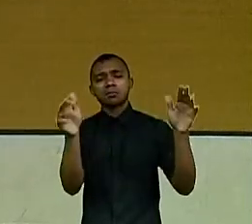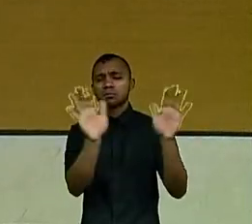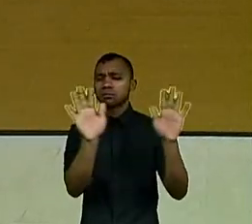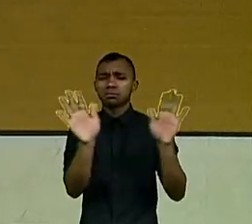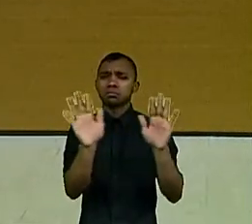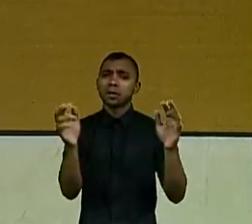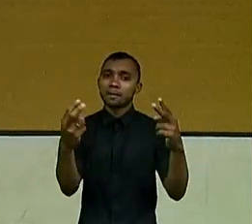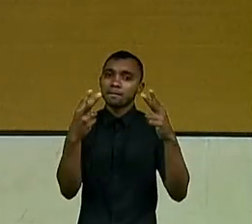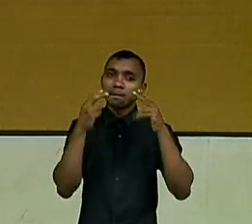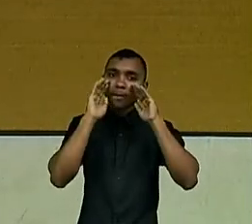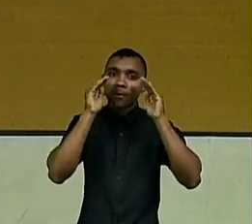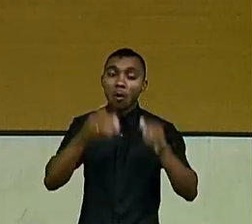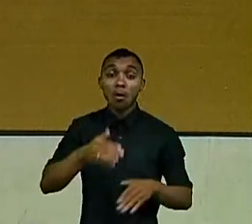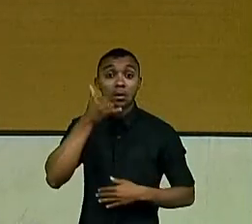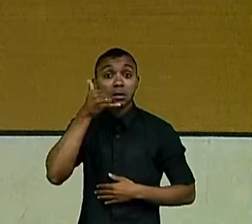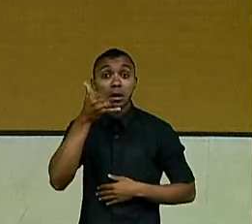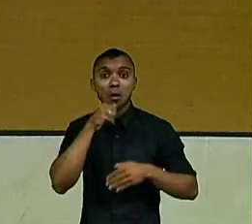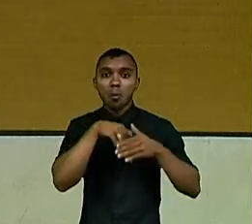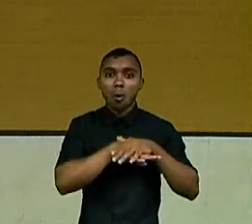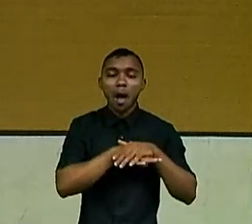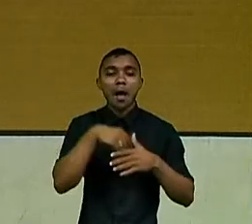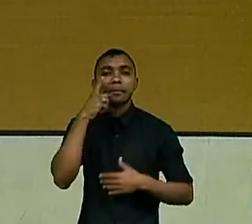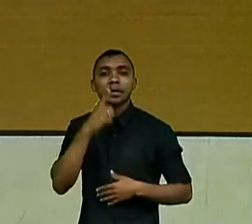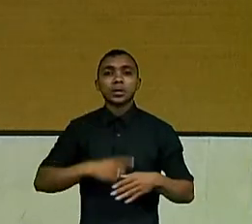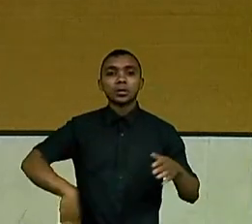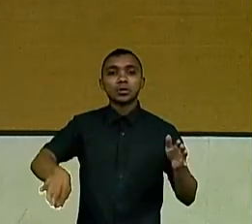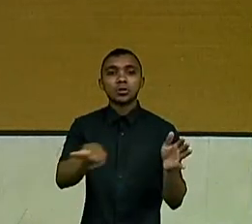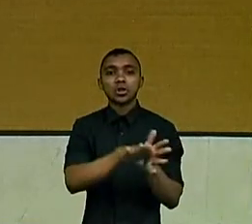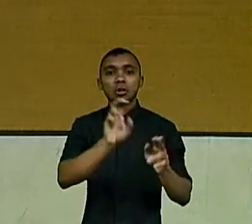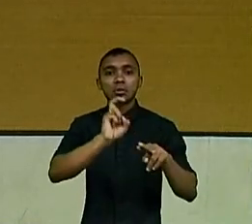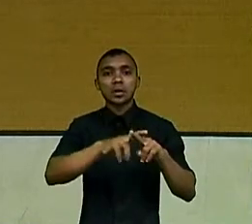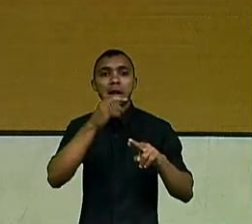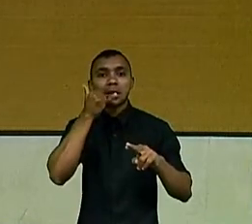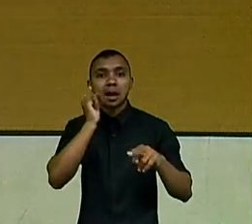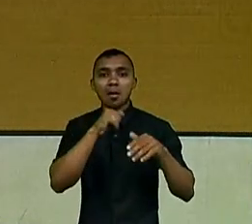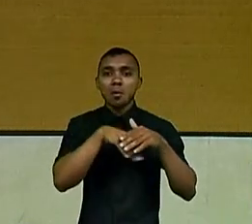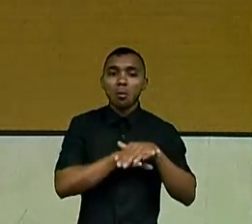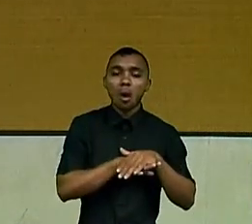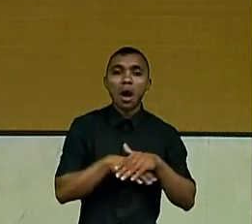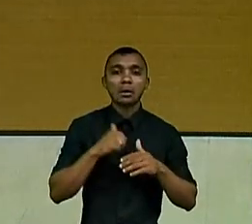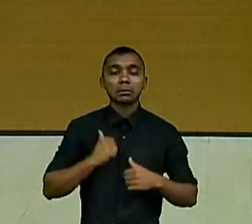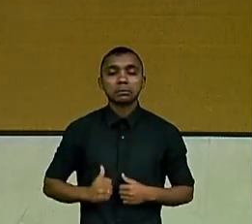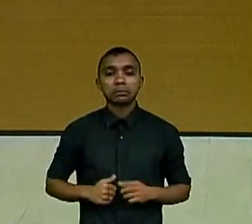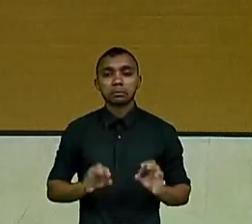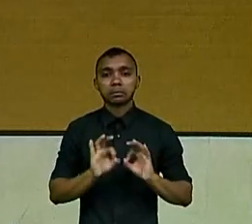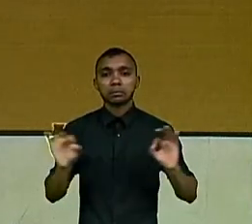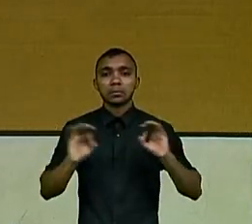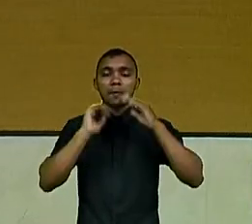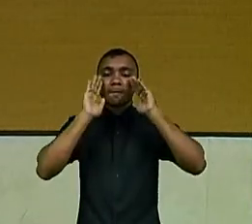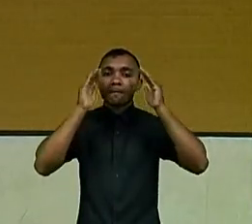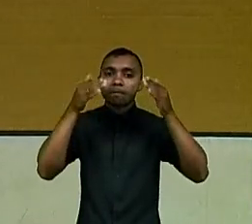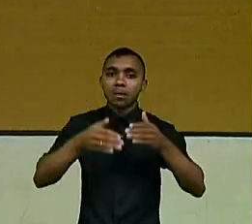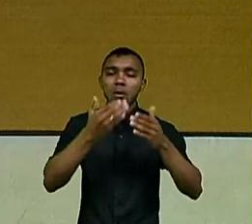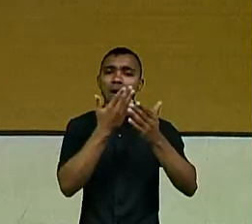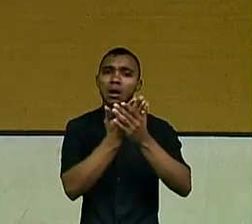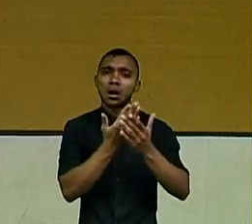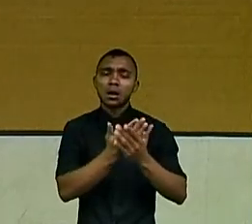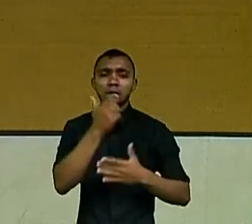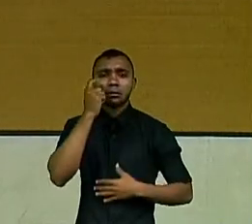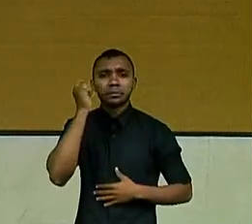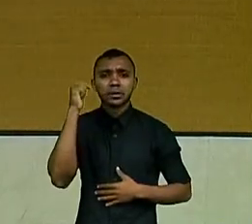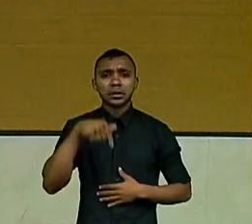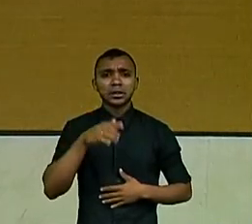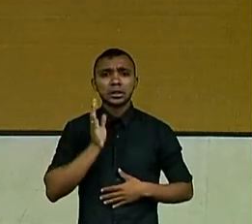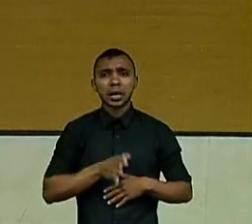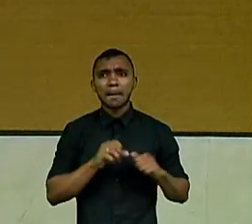de hoje do celular deixa o celular de banda foca esses últimos momentos essas últimas